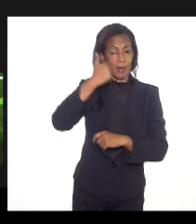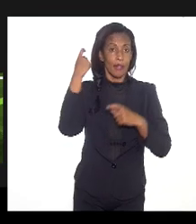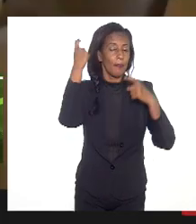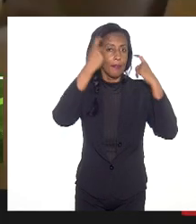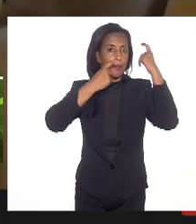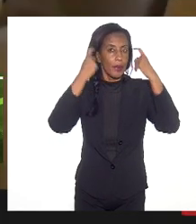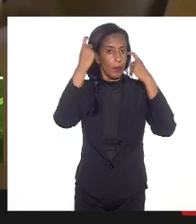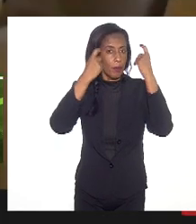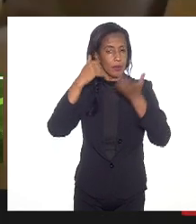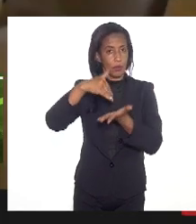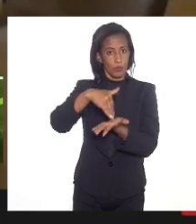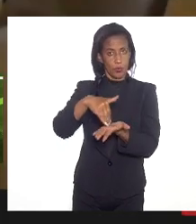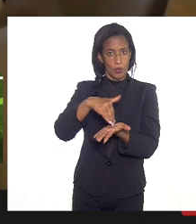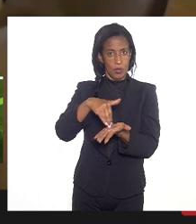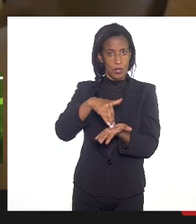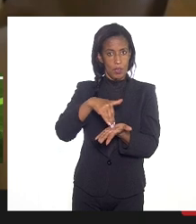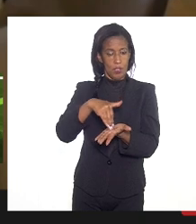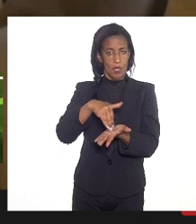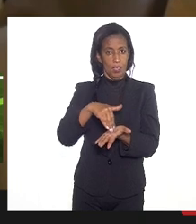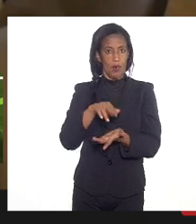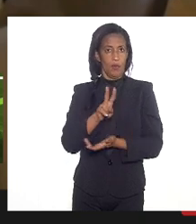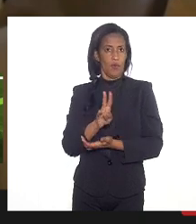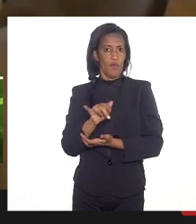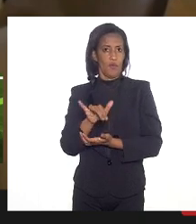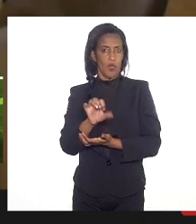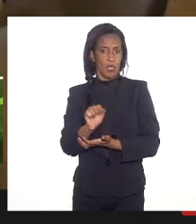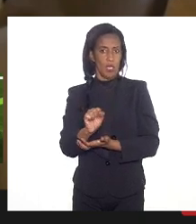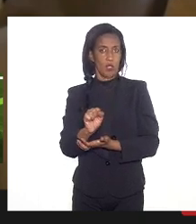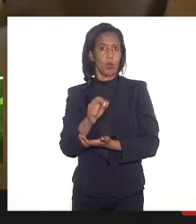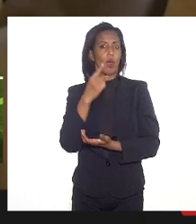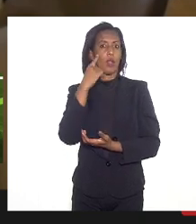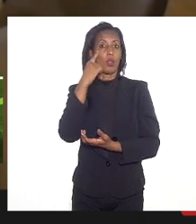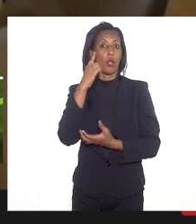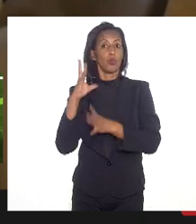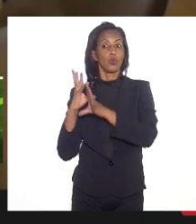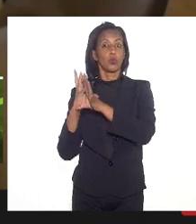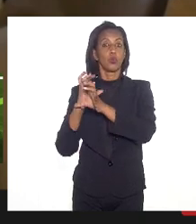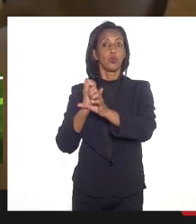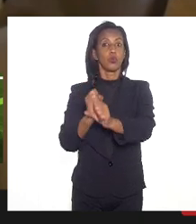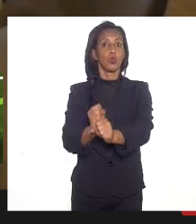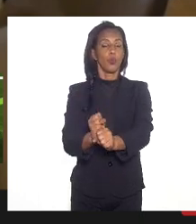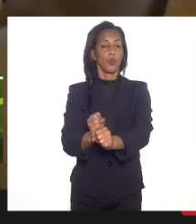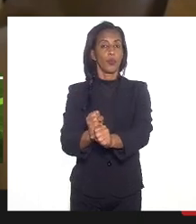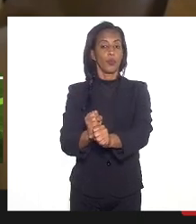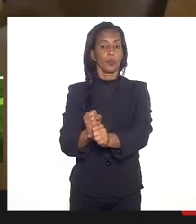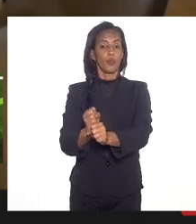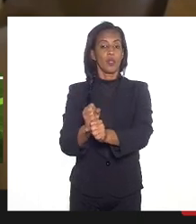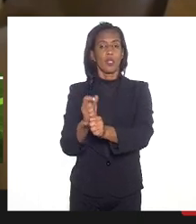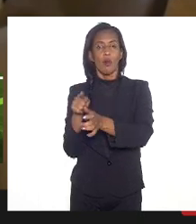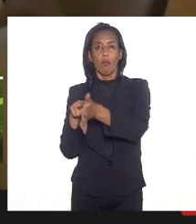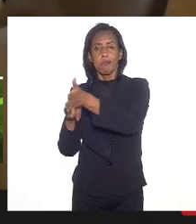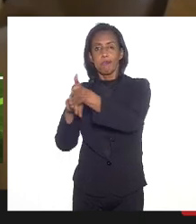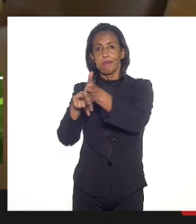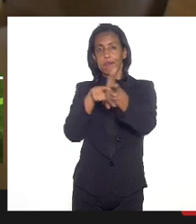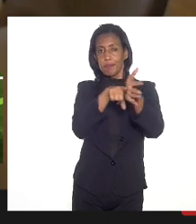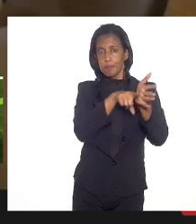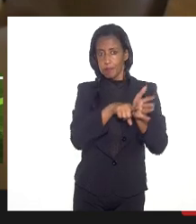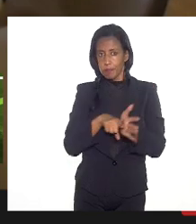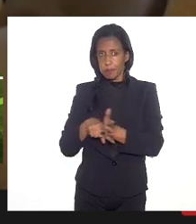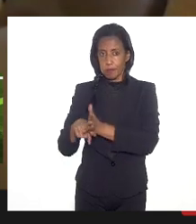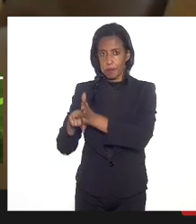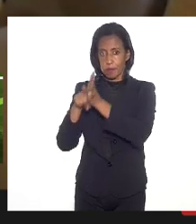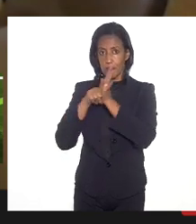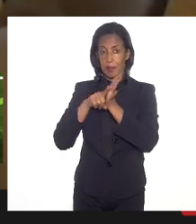do secretário Vinícius Pará foi que nós levantássemos e fizéssemos um mapeamento disso.